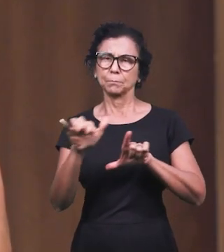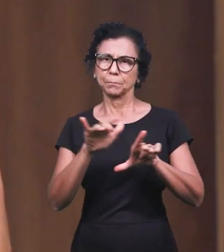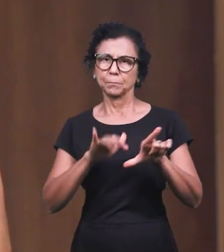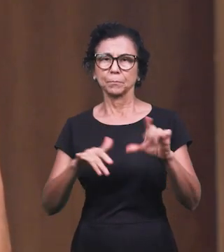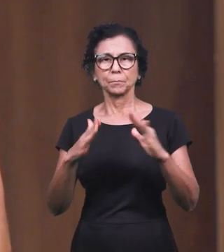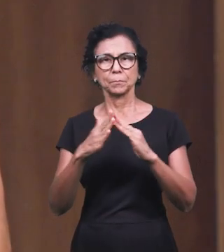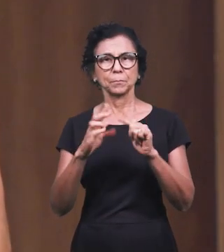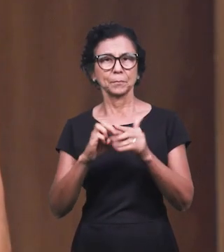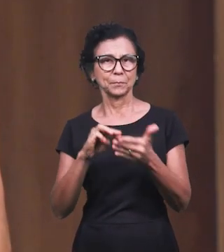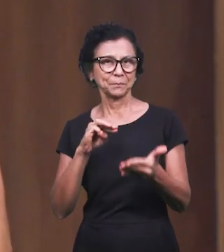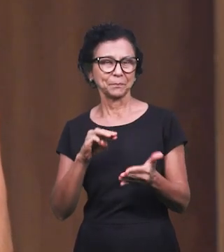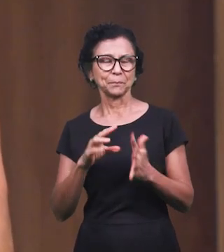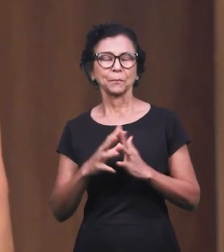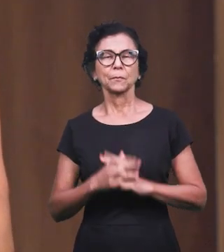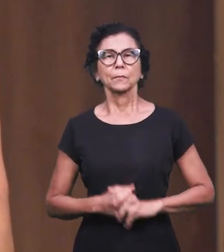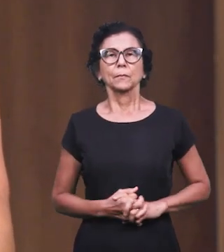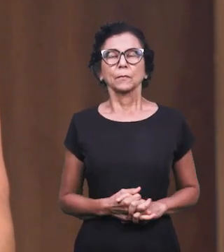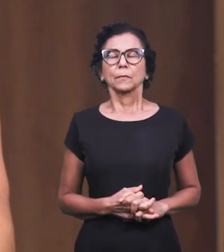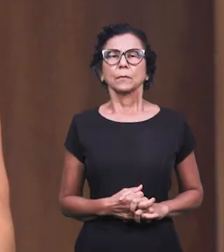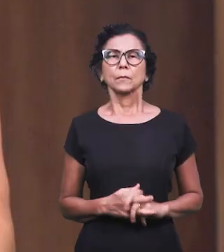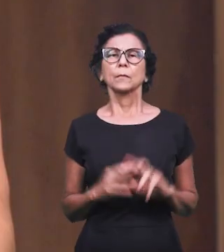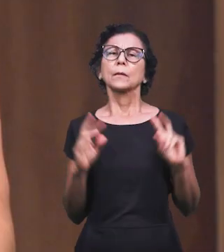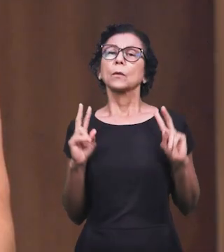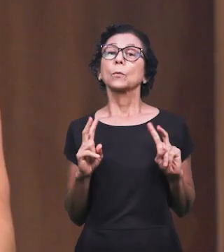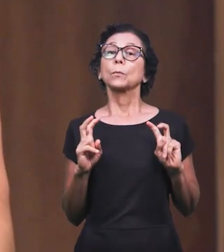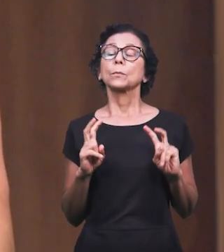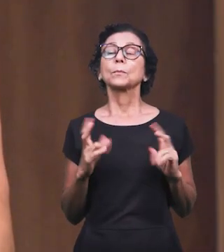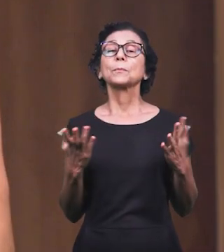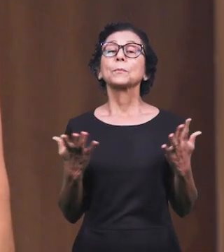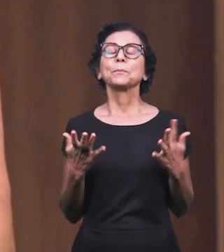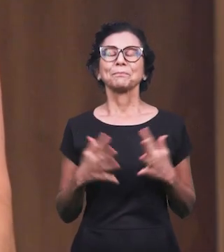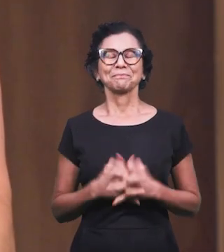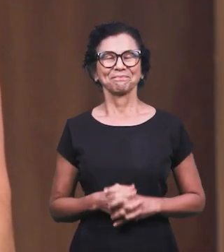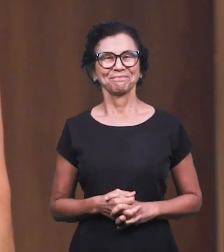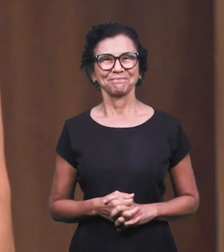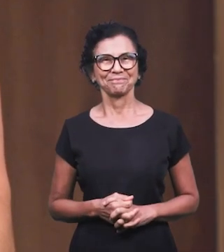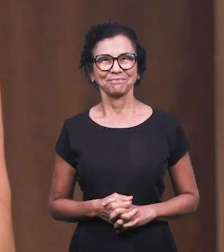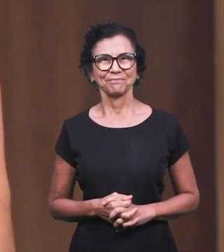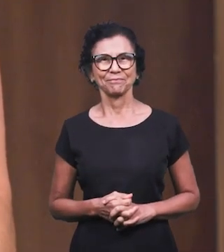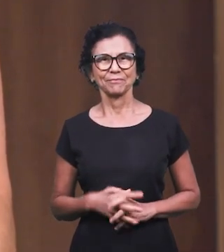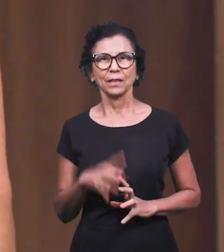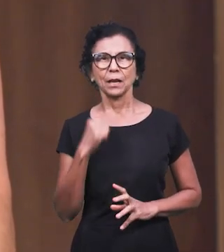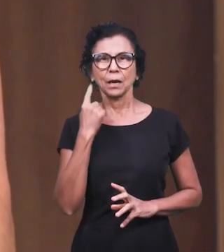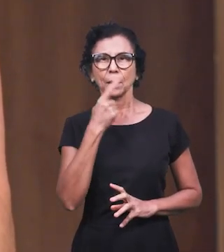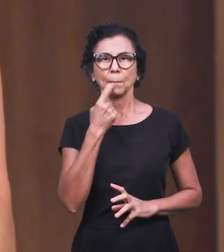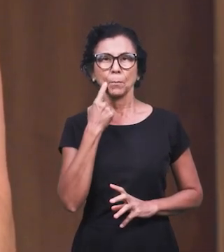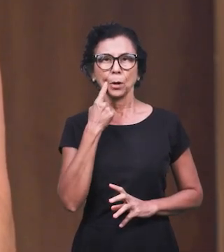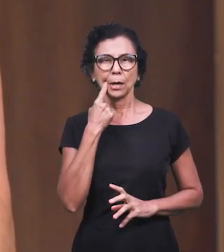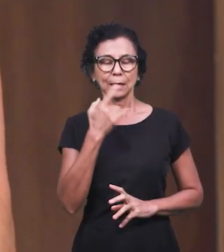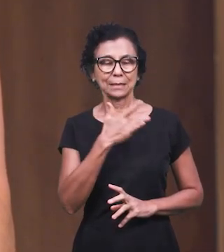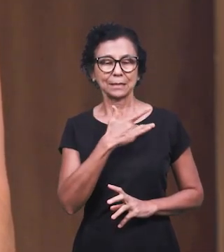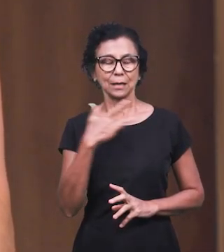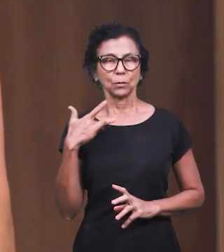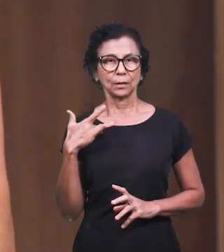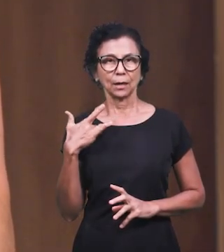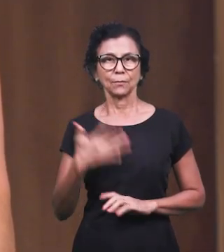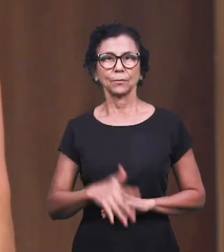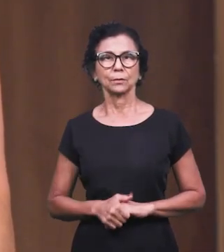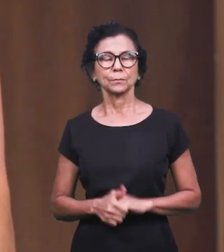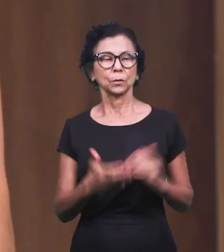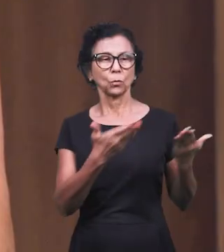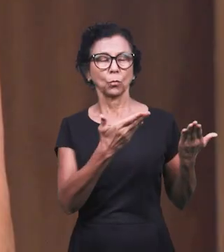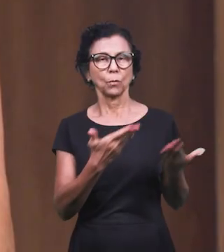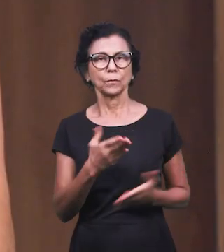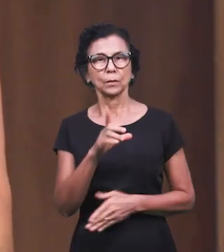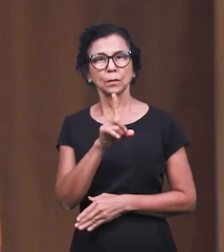Igreja Cristã Maranata. O tema do nosso programa de hoje é saúde bucal e a nossa convidada é a doutora